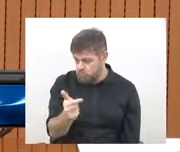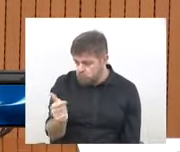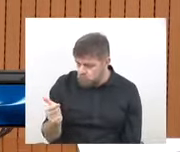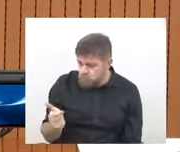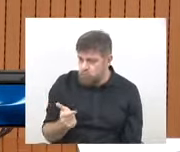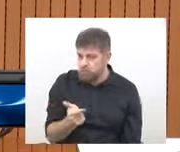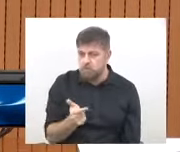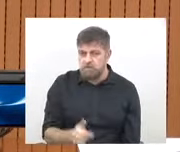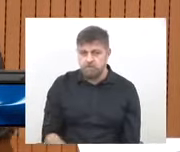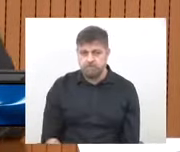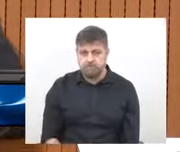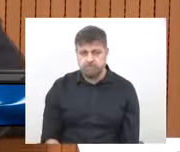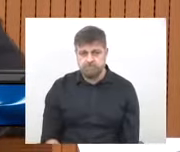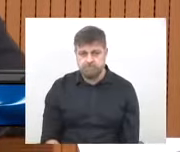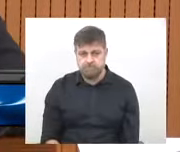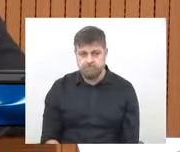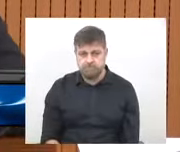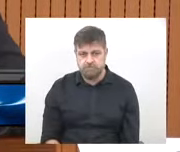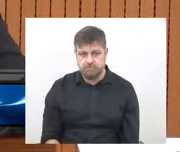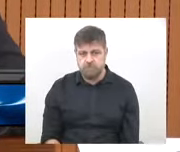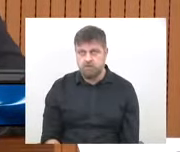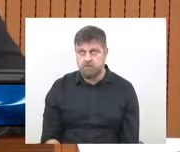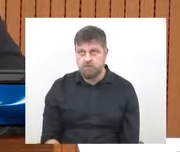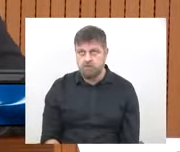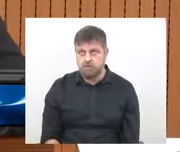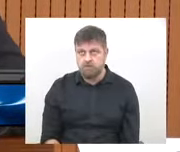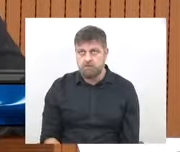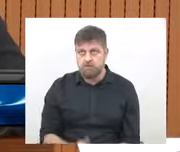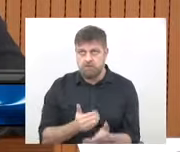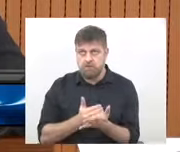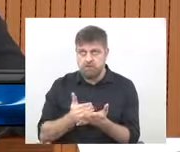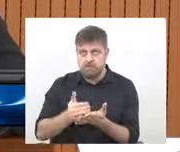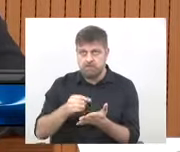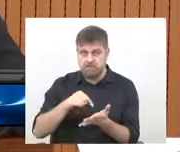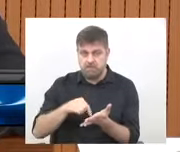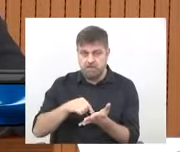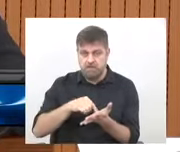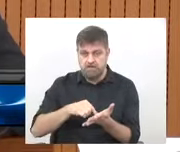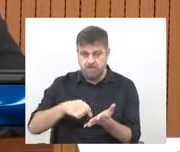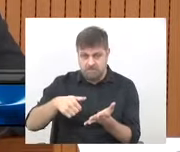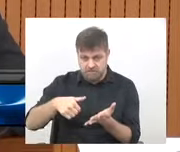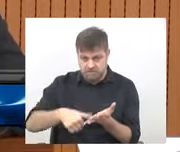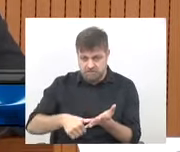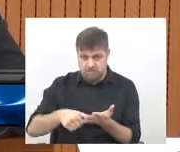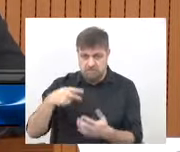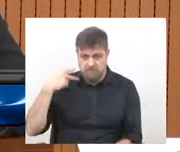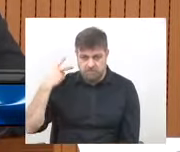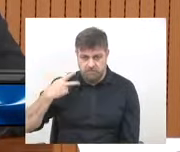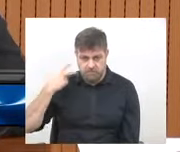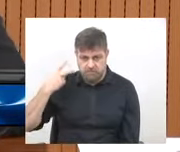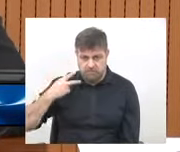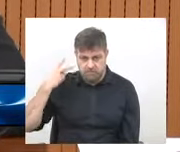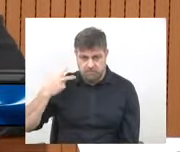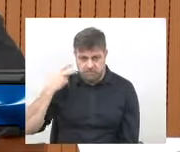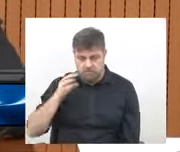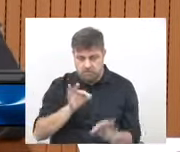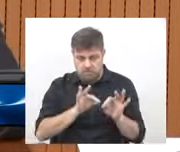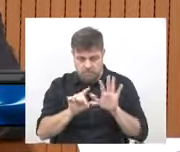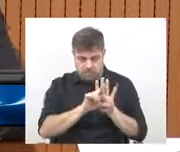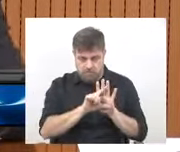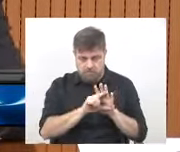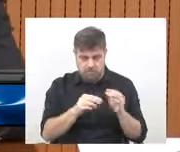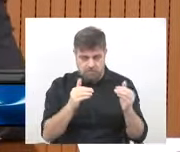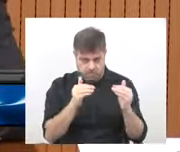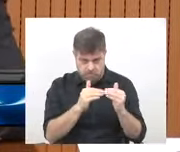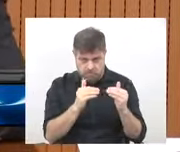a discutir, matéria vai à votação. Vereadores favoráveis ao projeto